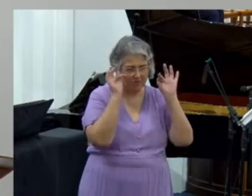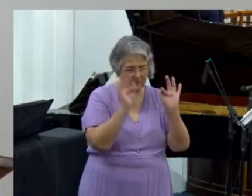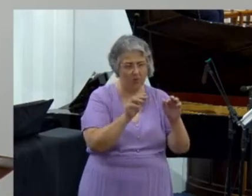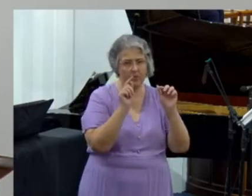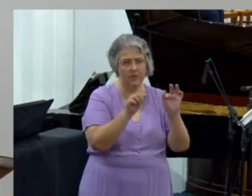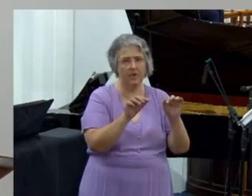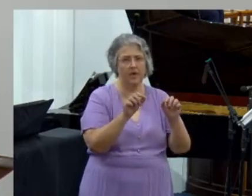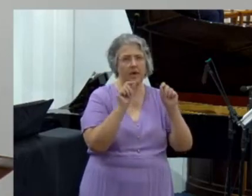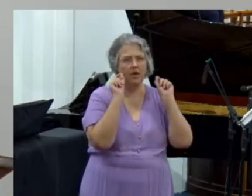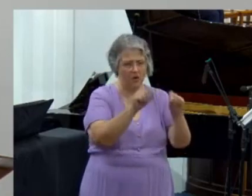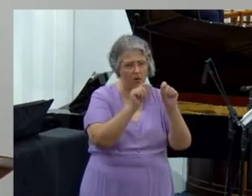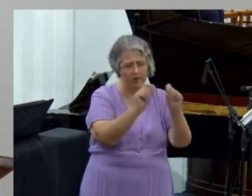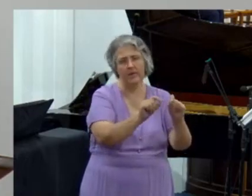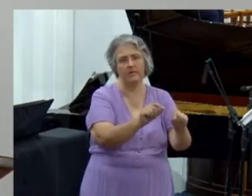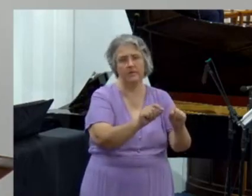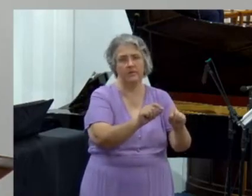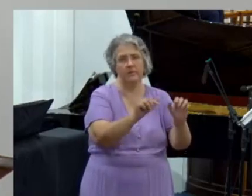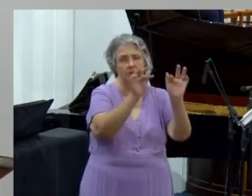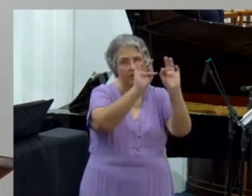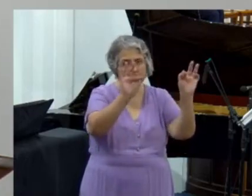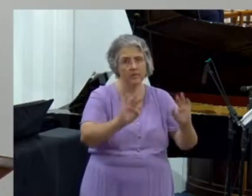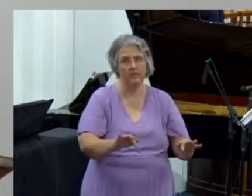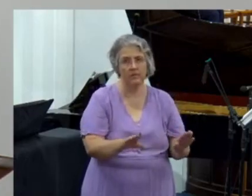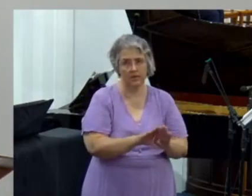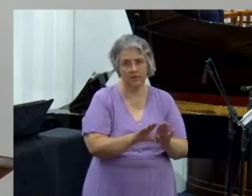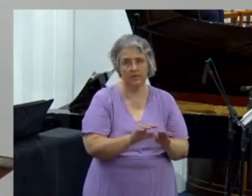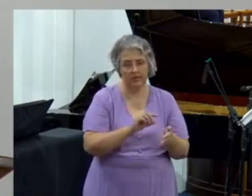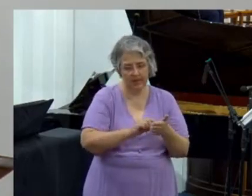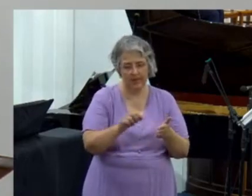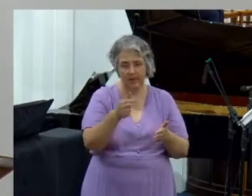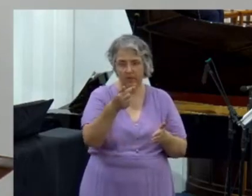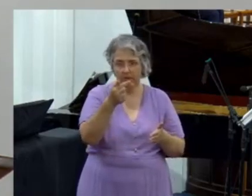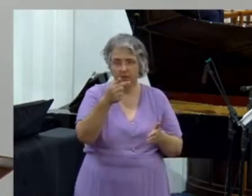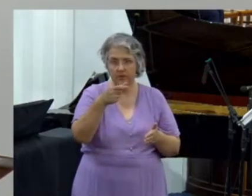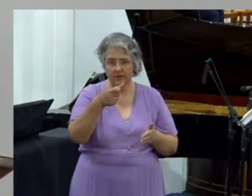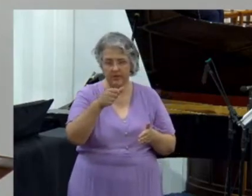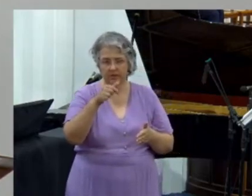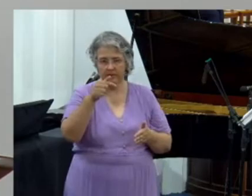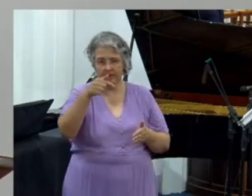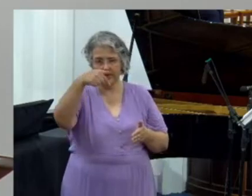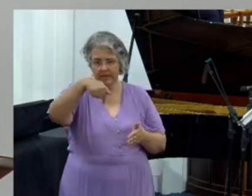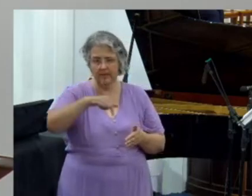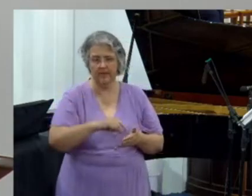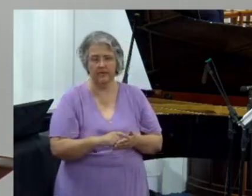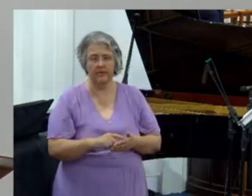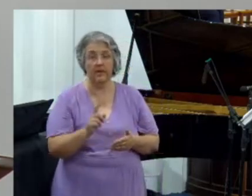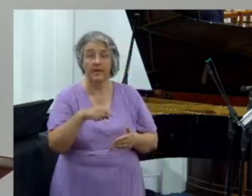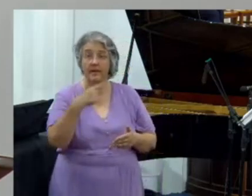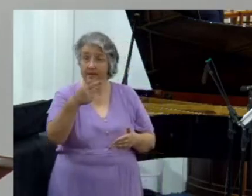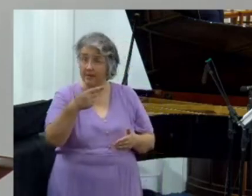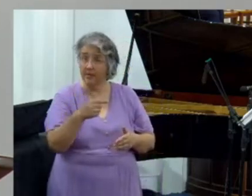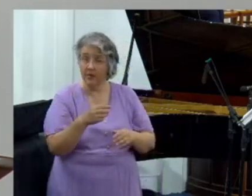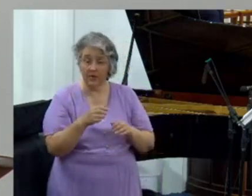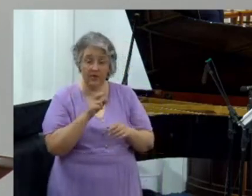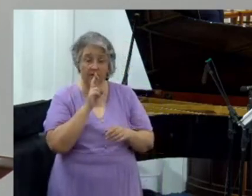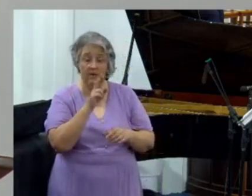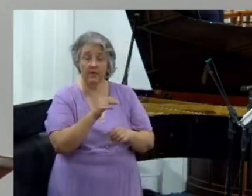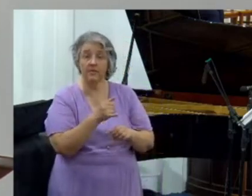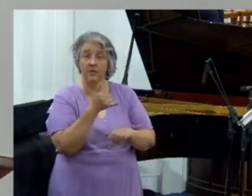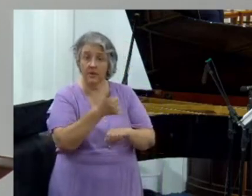condenação daquele templo. Veja o versículo 17. Depois de responder à liderança, Jesus